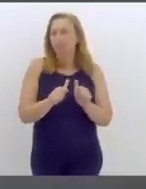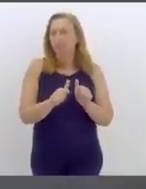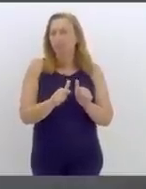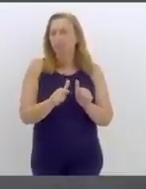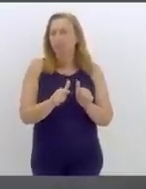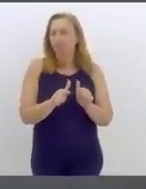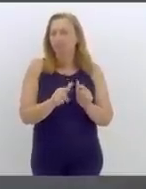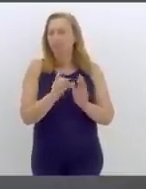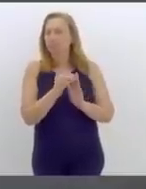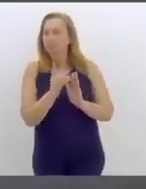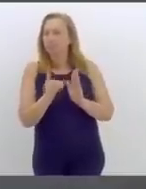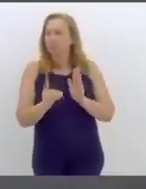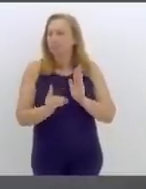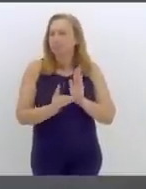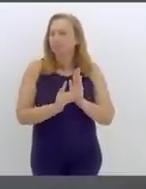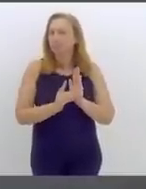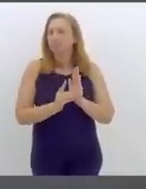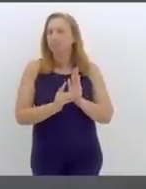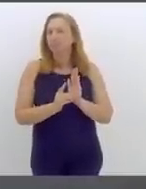atendem ao decreto